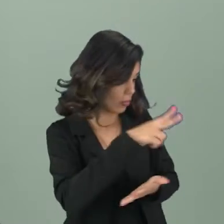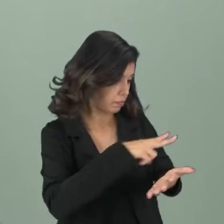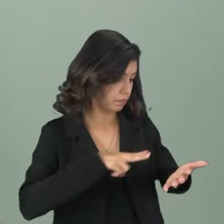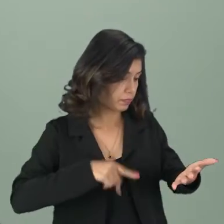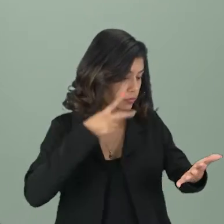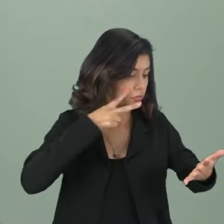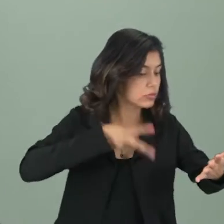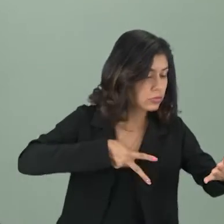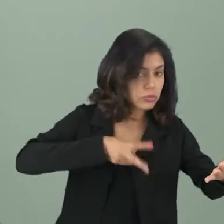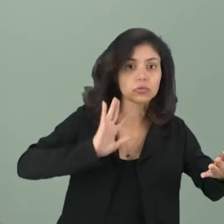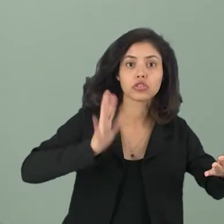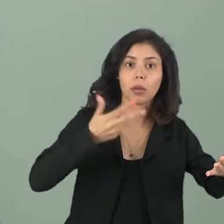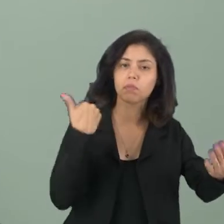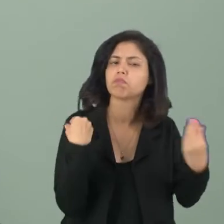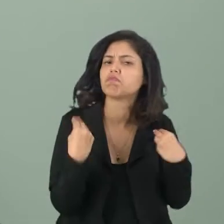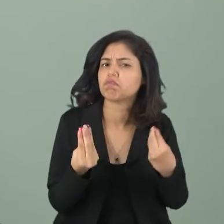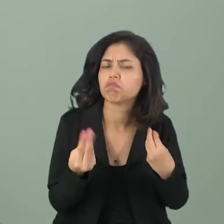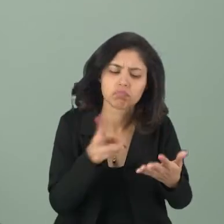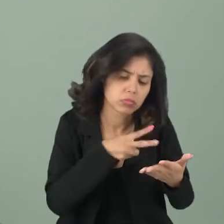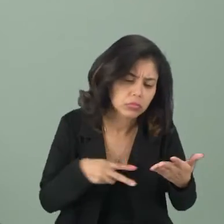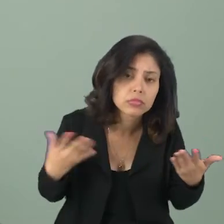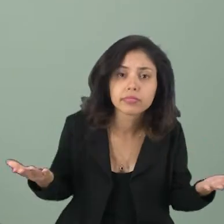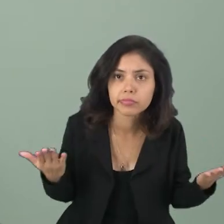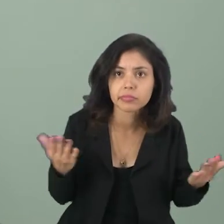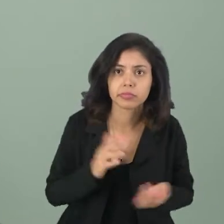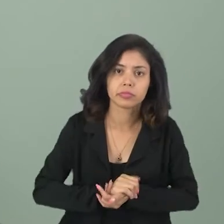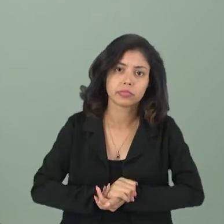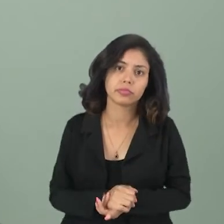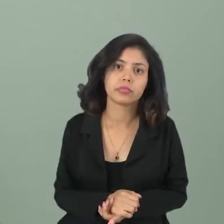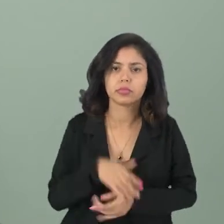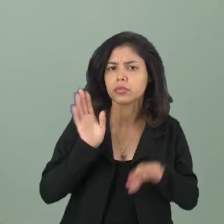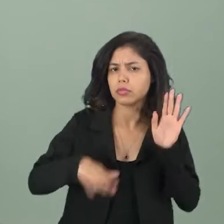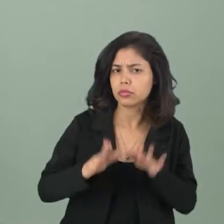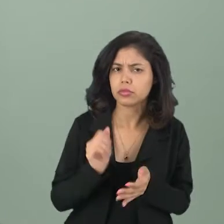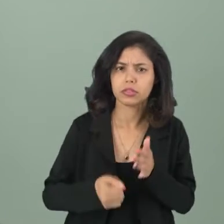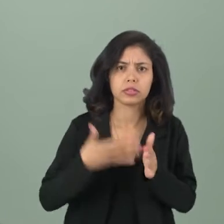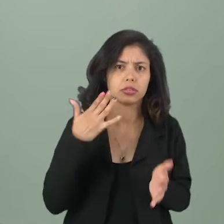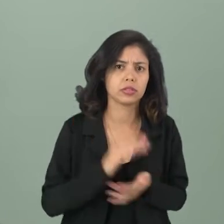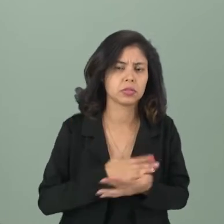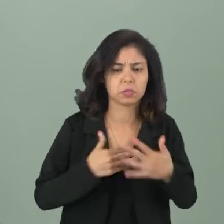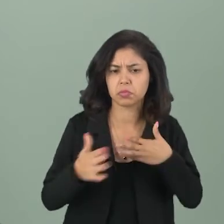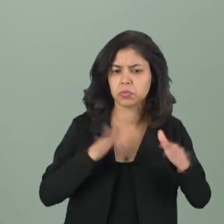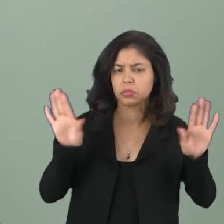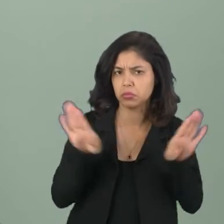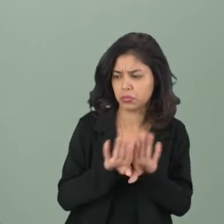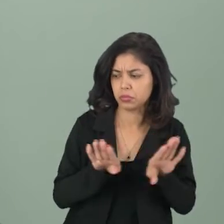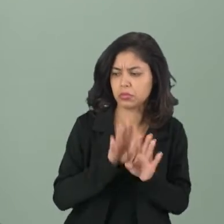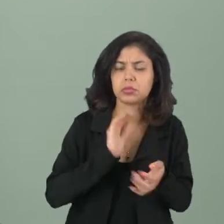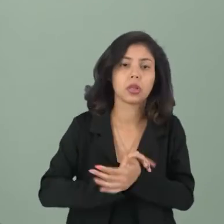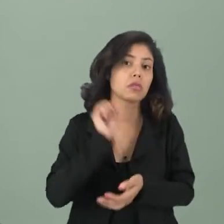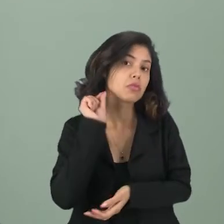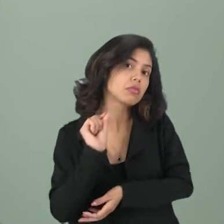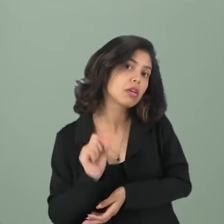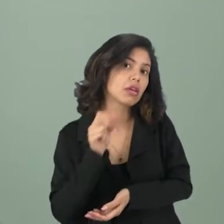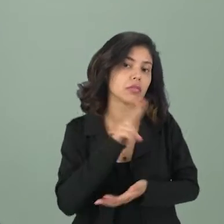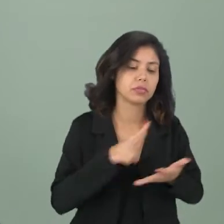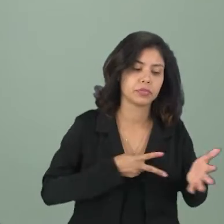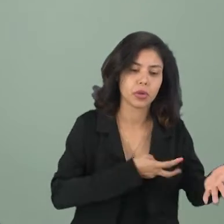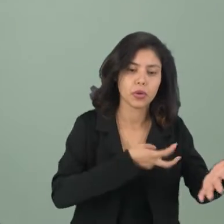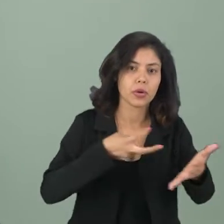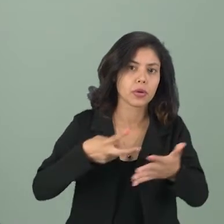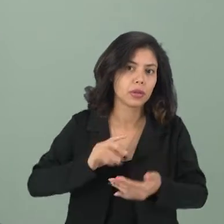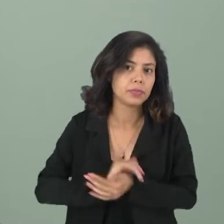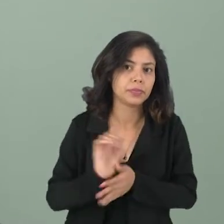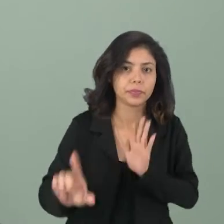ler ele já tem aqui para quê que eu vou ler né ai às vezes muito não entendi também né do que que ele vai